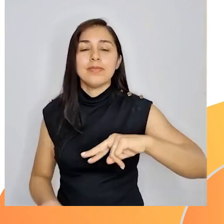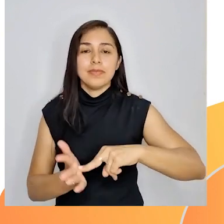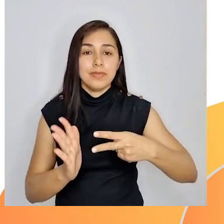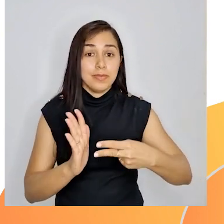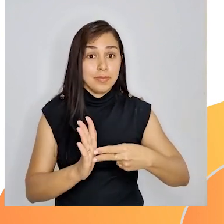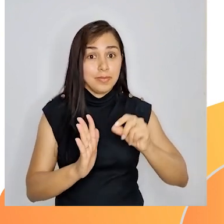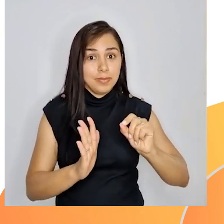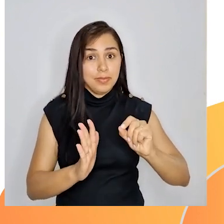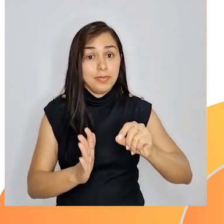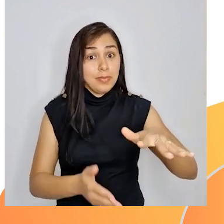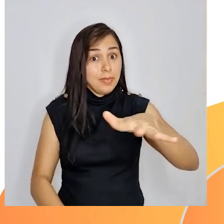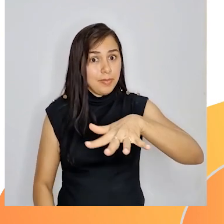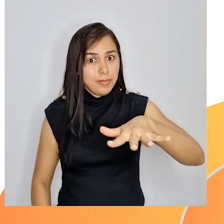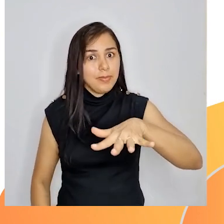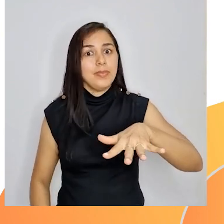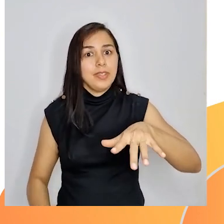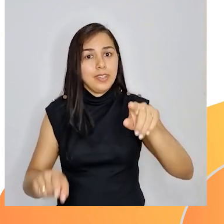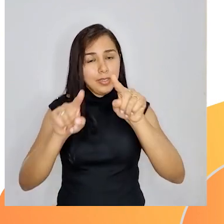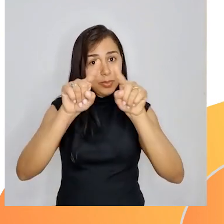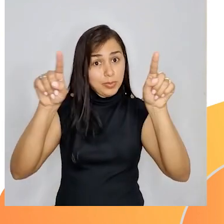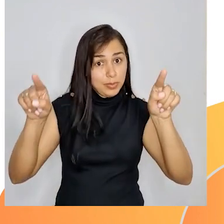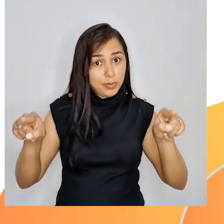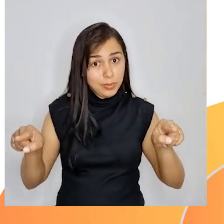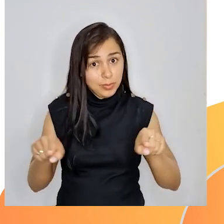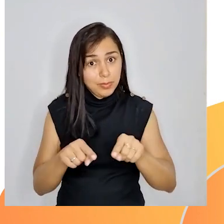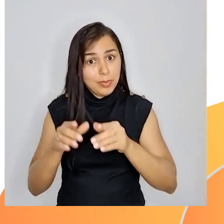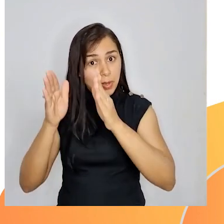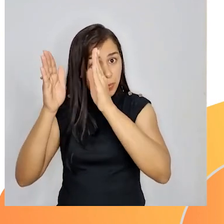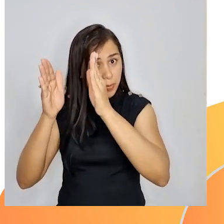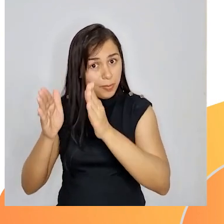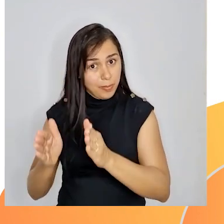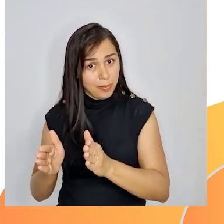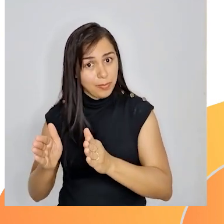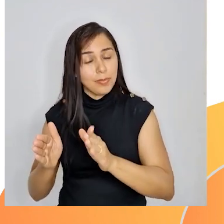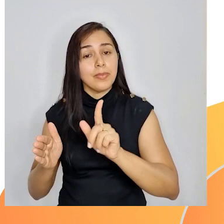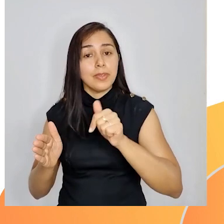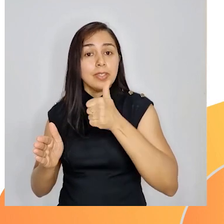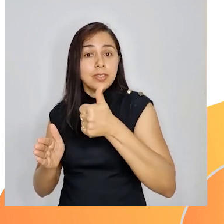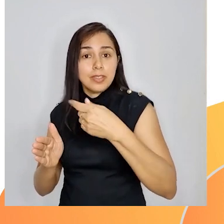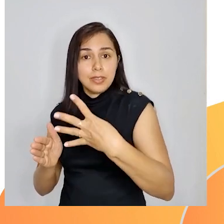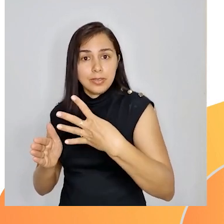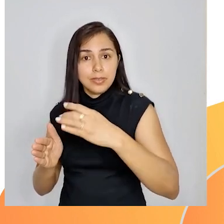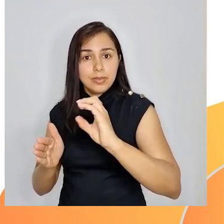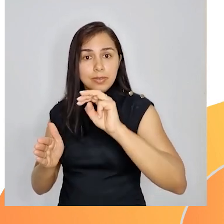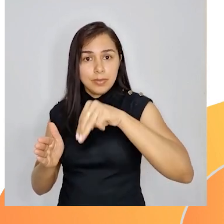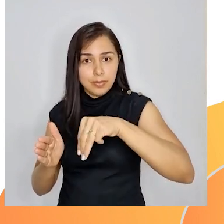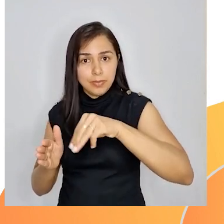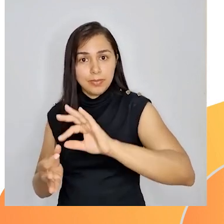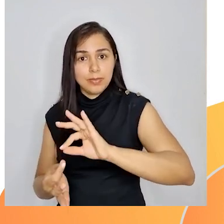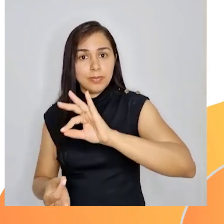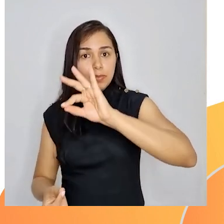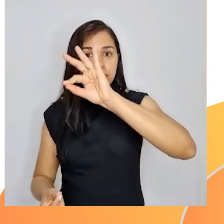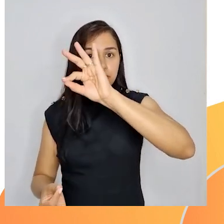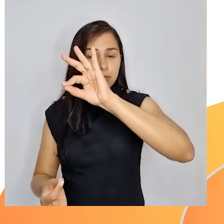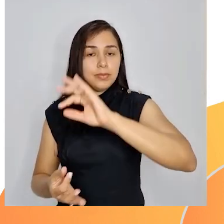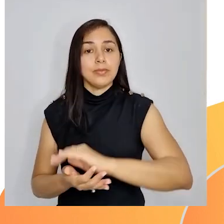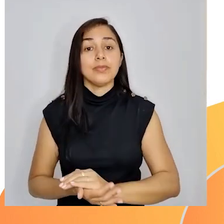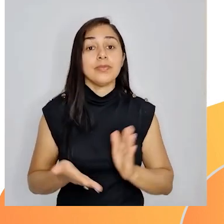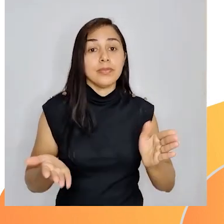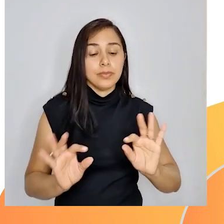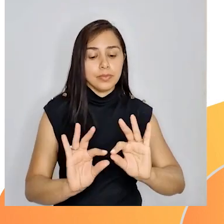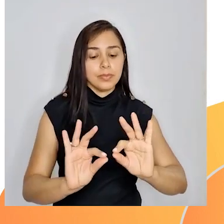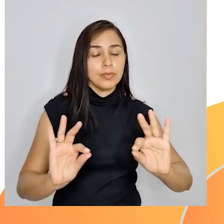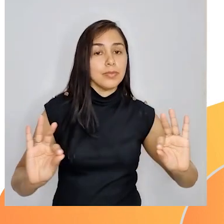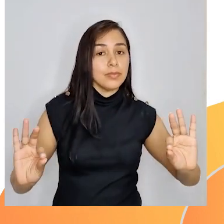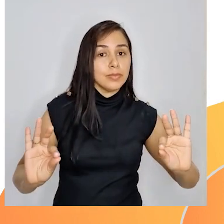centímetros beleza e vamos fazer a mesma coisa para descobrir esse lado aqui de baixo